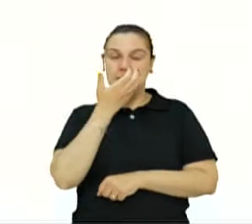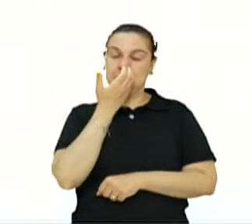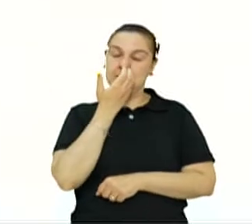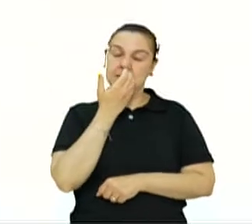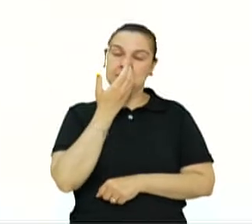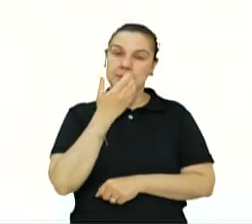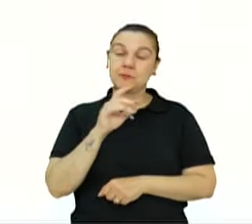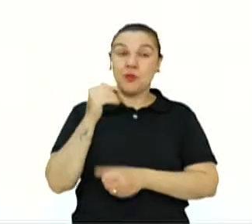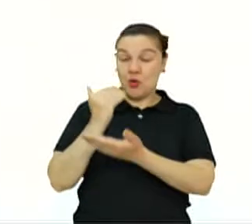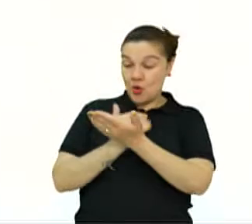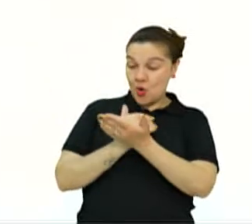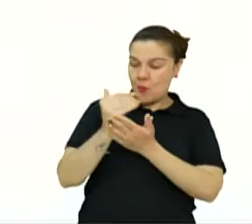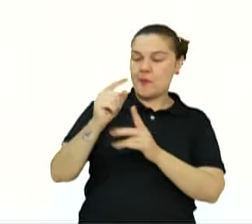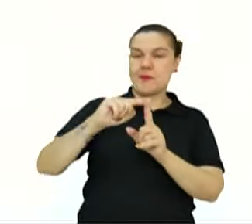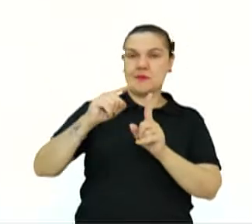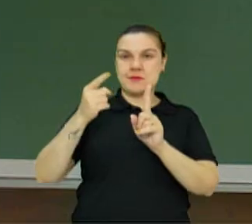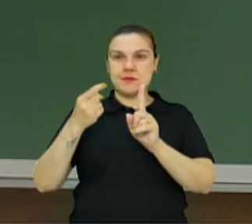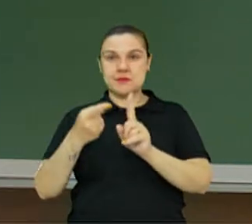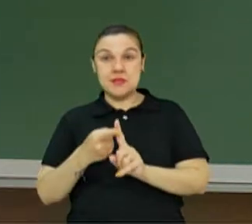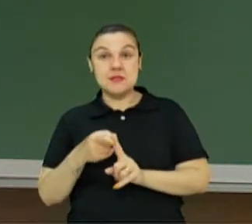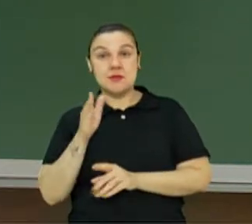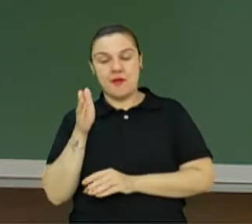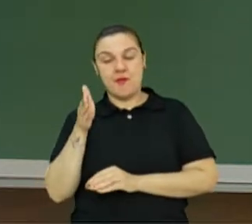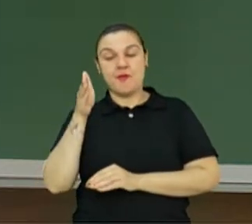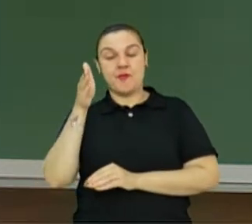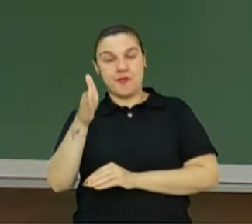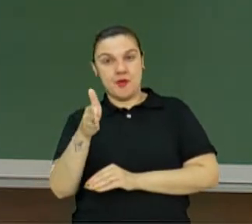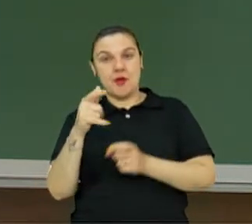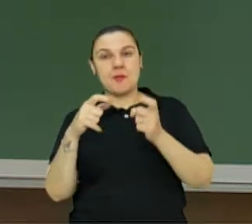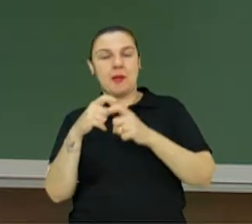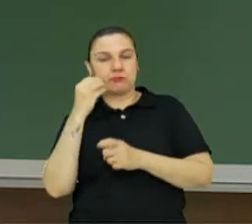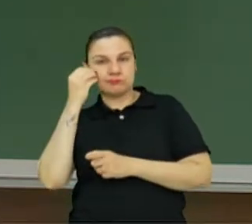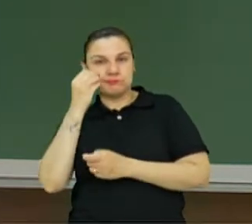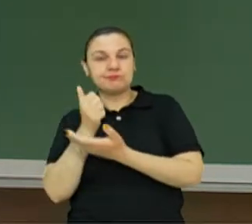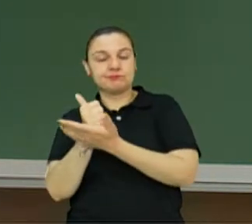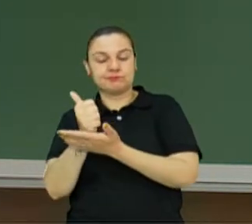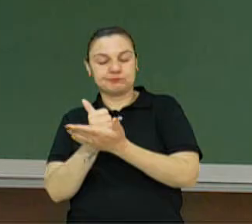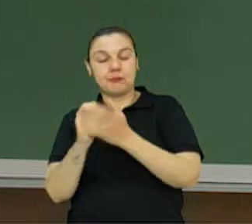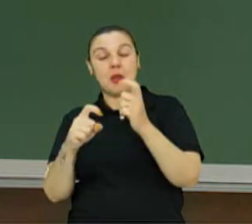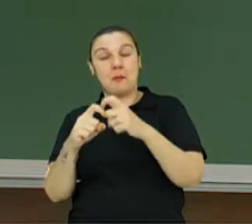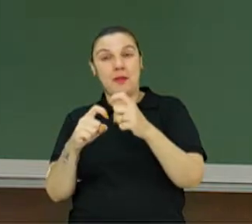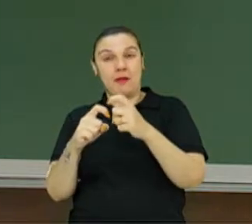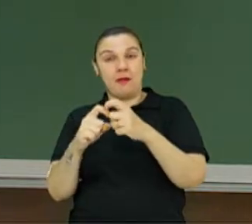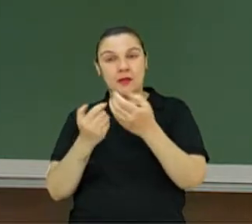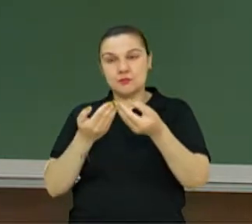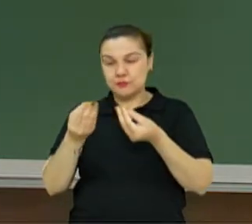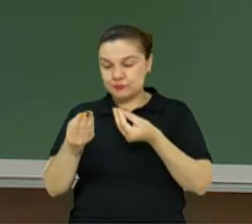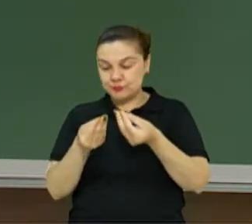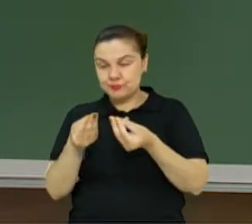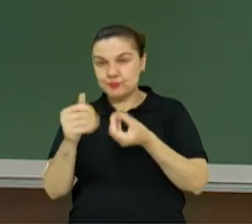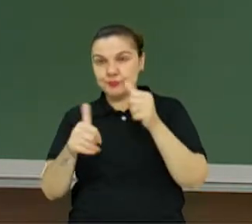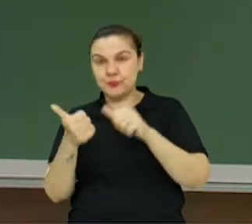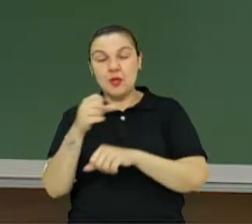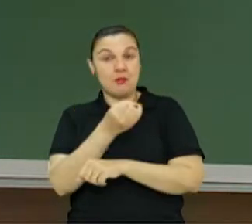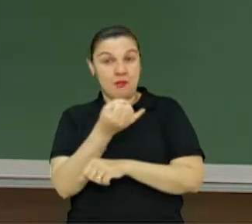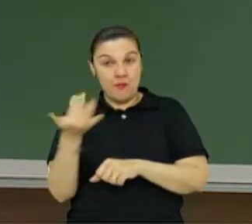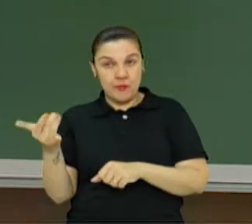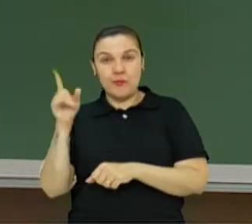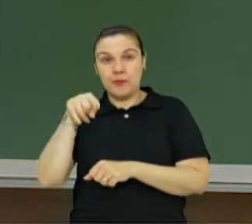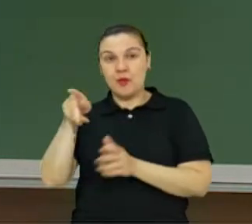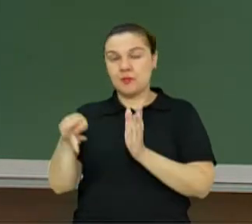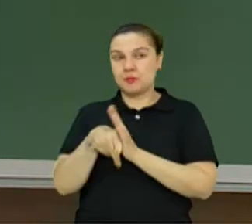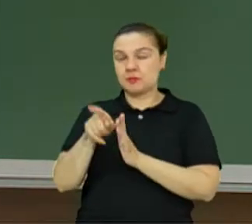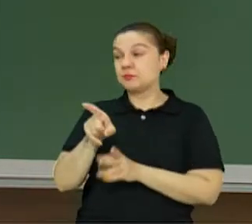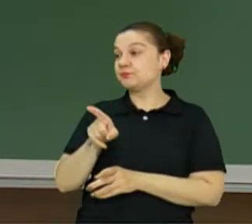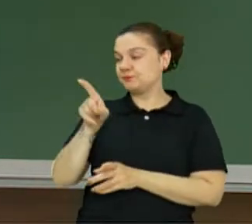que no início da gestação ela vá, faça os testes, né? Então, entre vários testes que ela vai fazer,